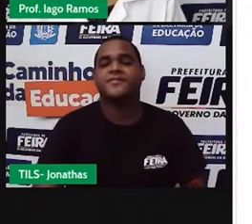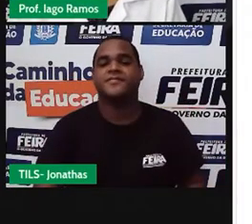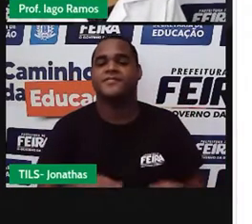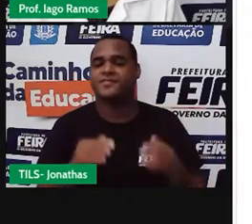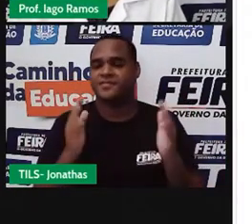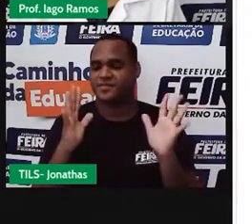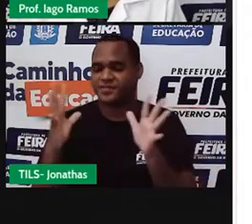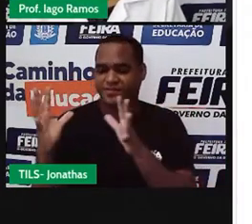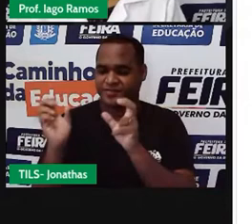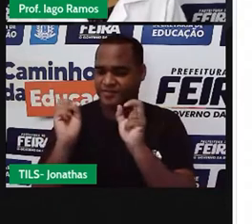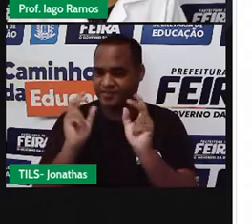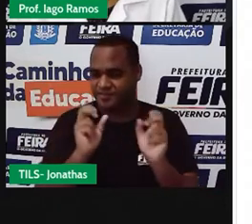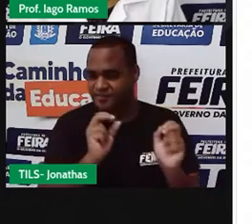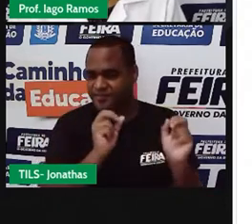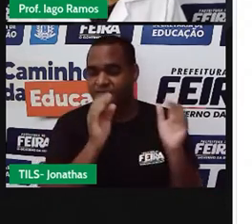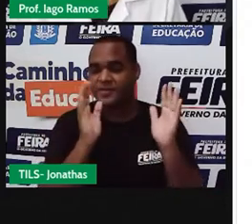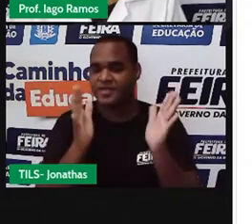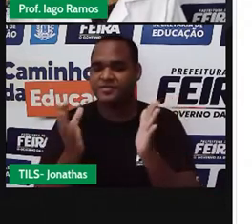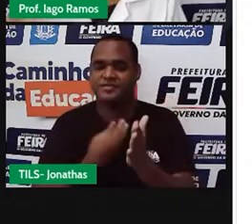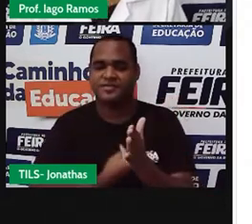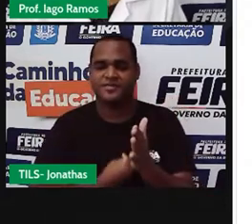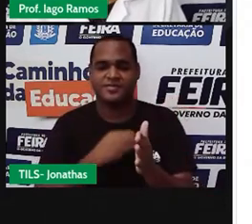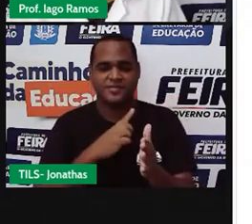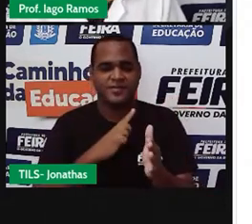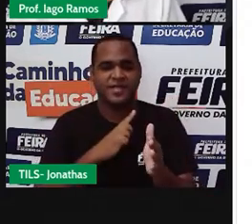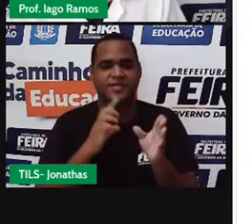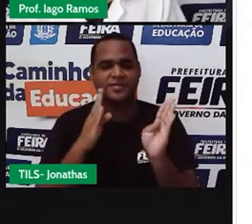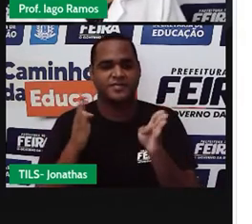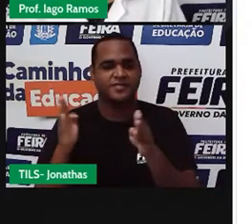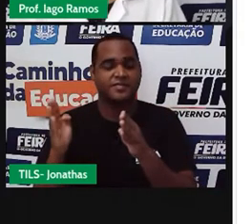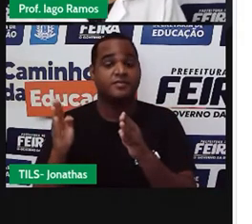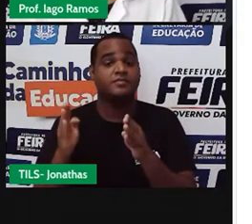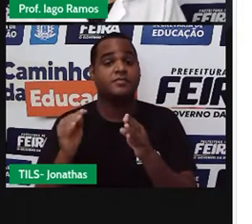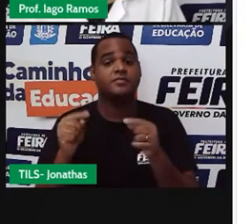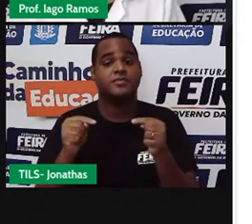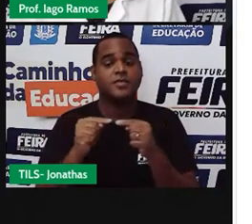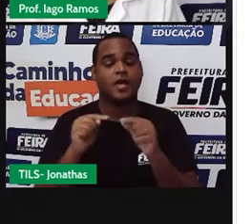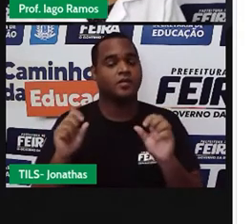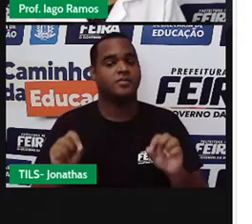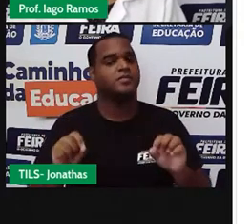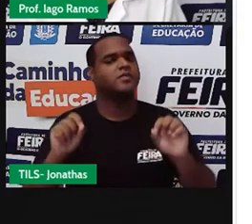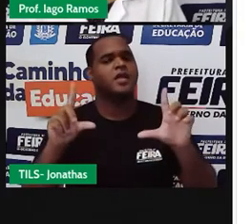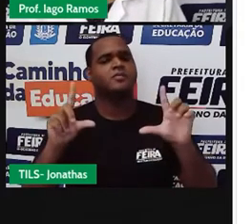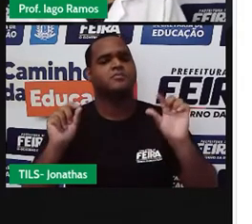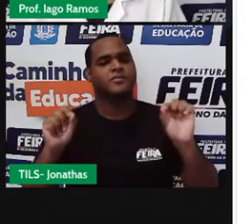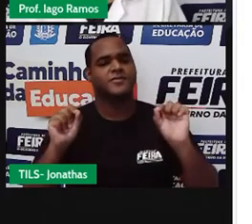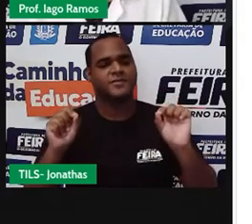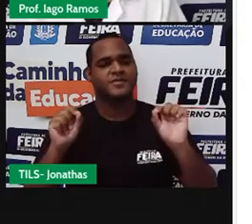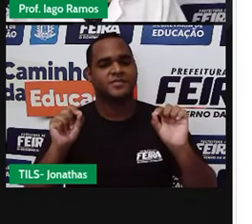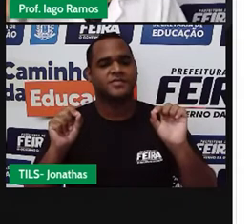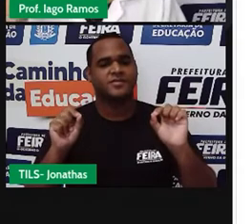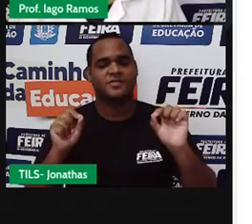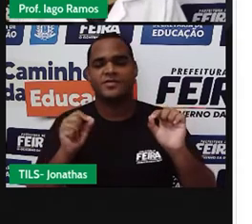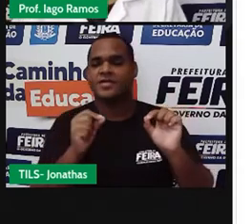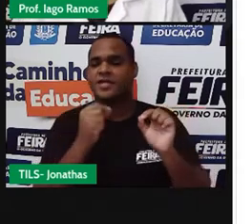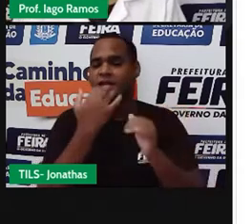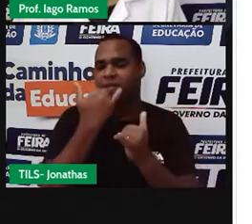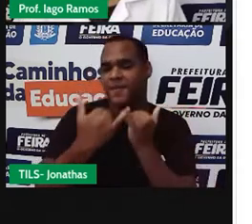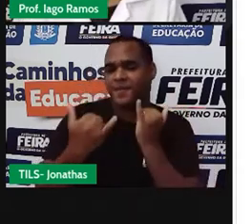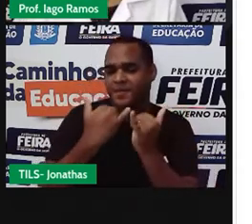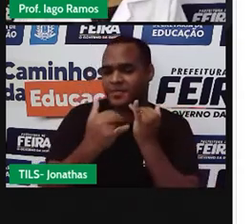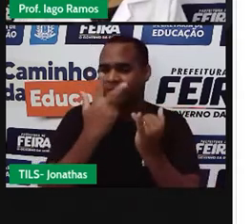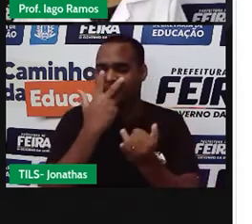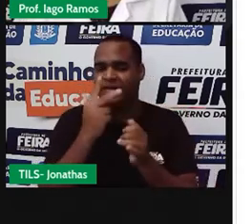está aí né E essa tela aqui um Tá parecido não